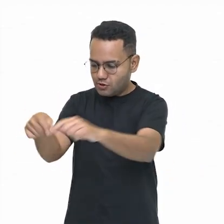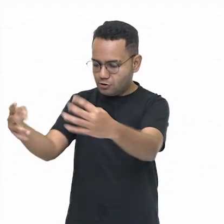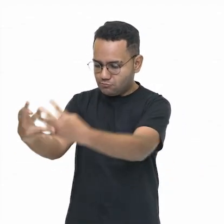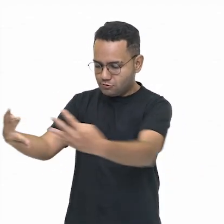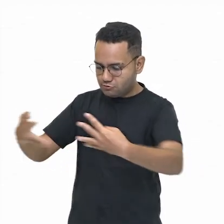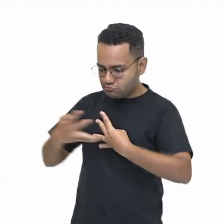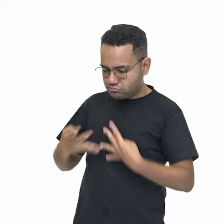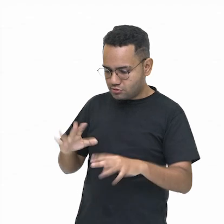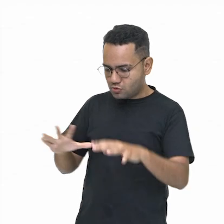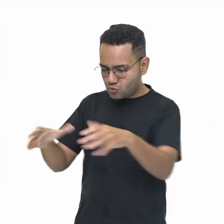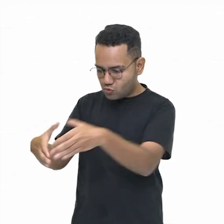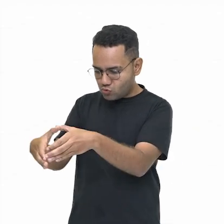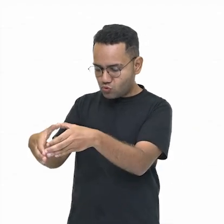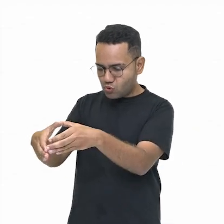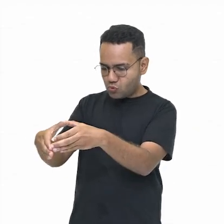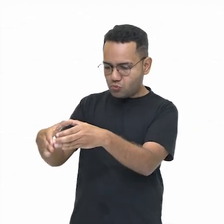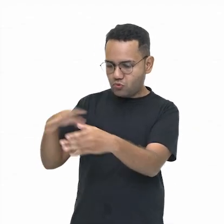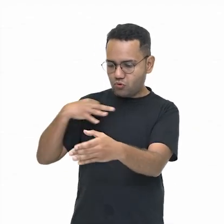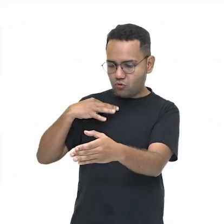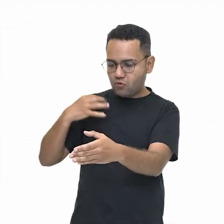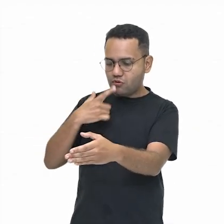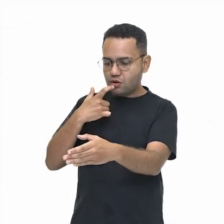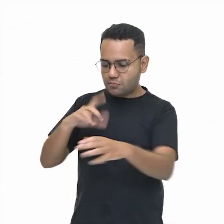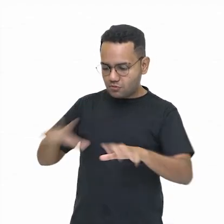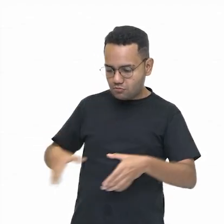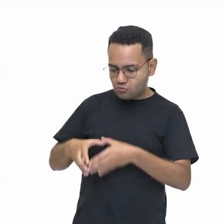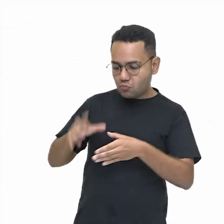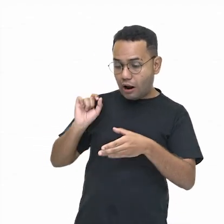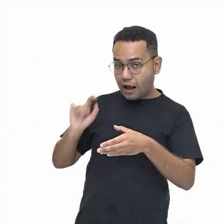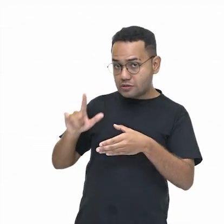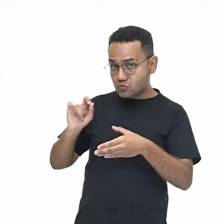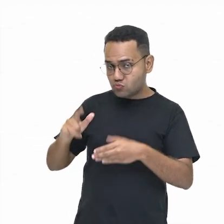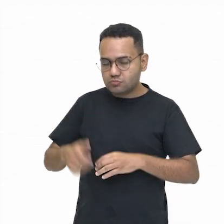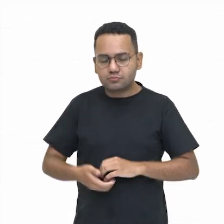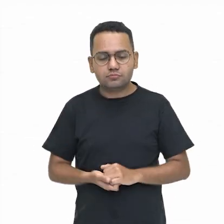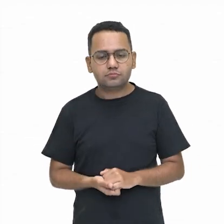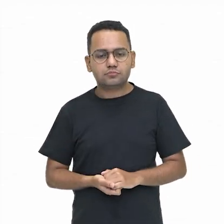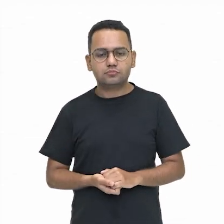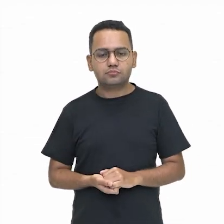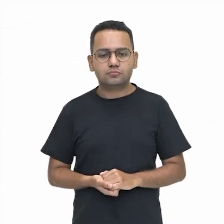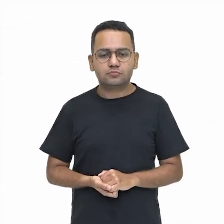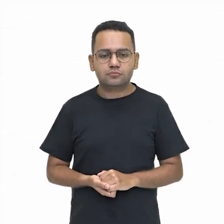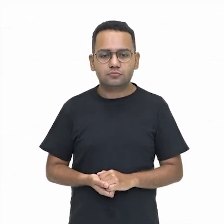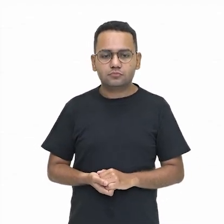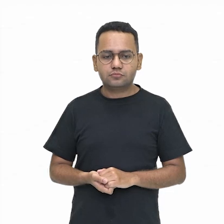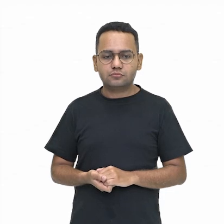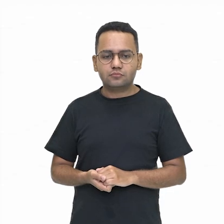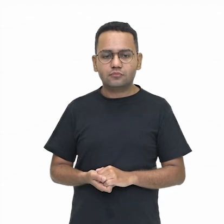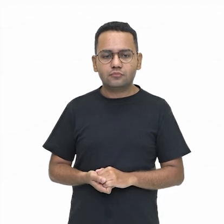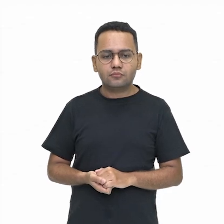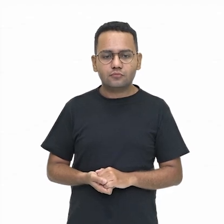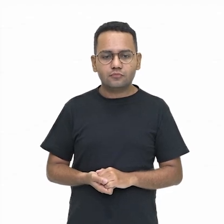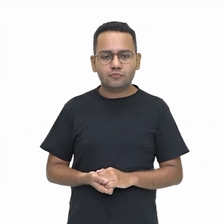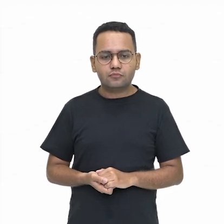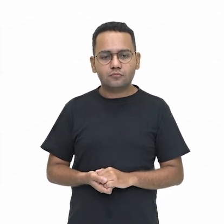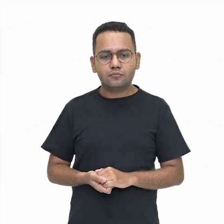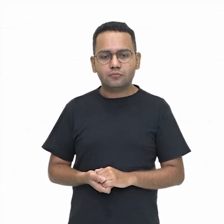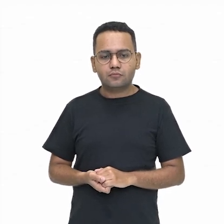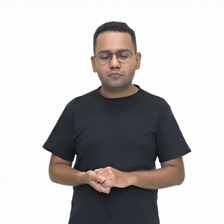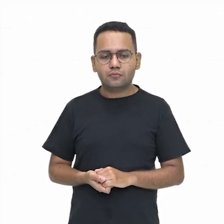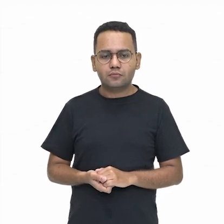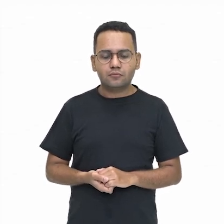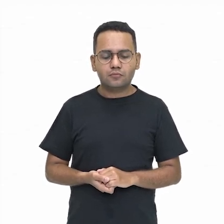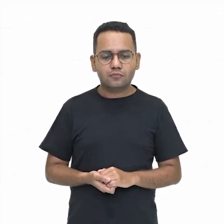camisa vermelha, e o time da camisa azul. E aí nós podemos perceber que na linha de fundo de cada lado